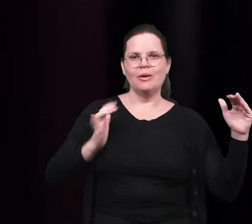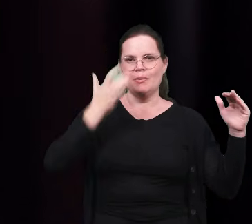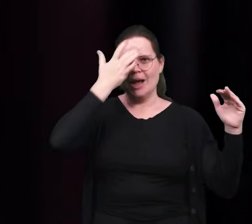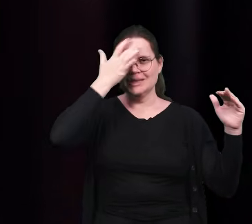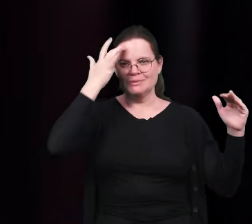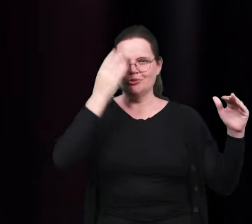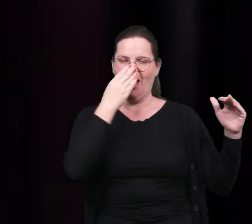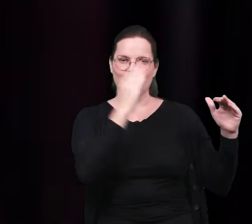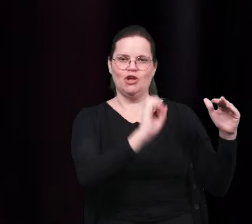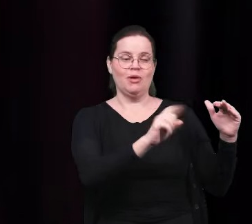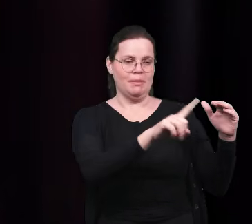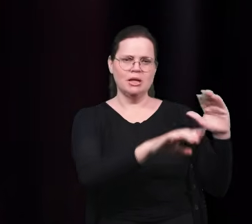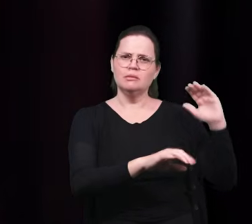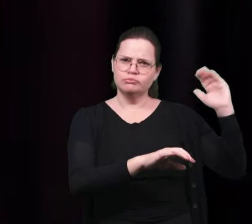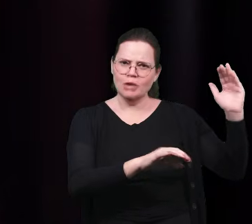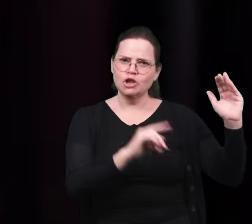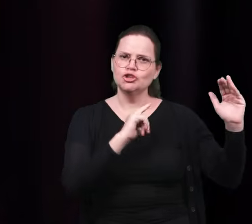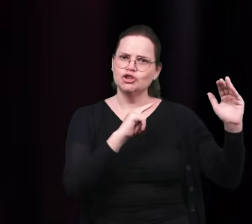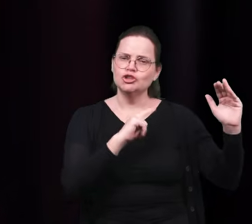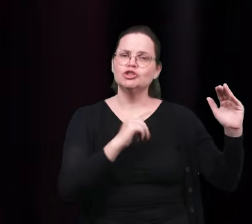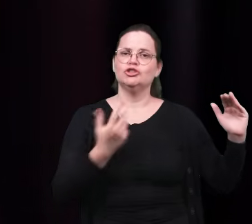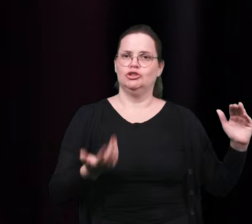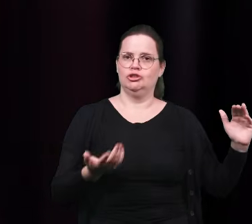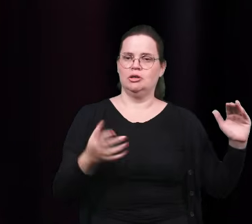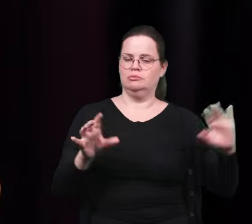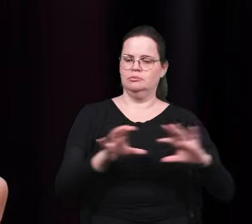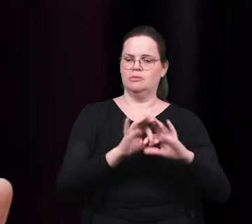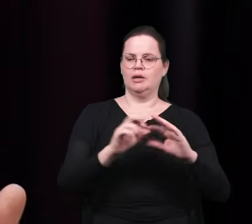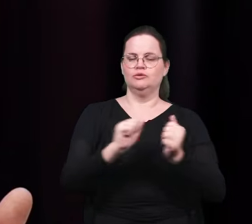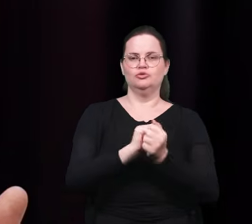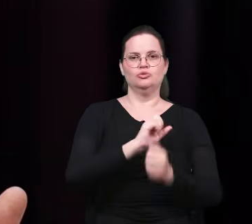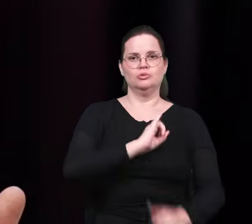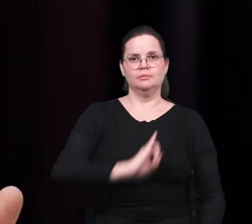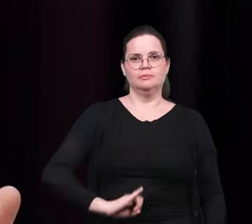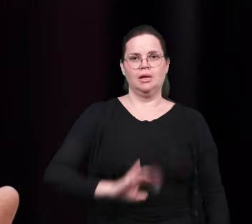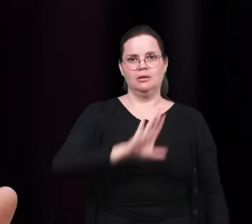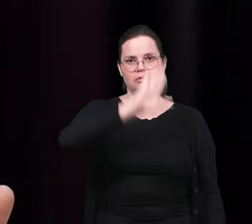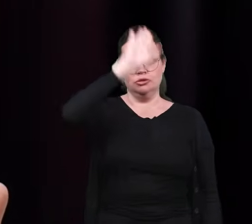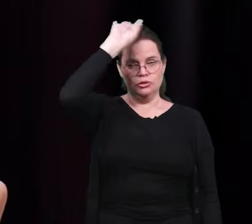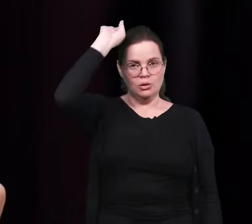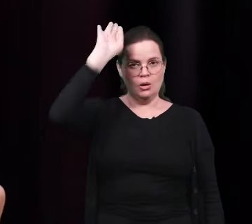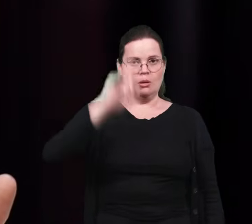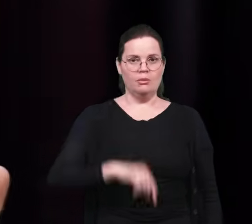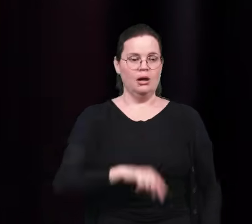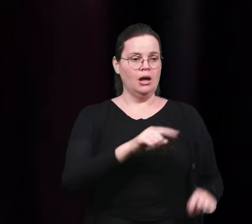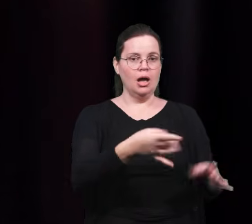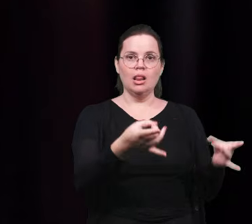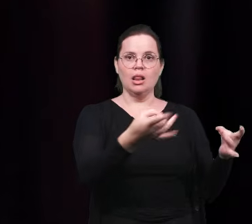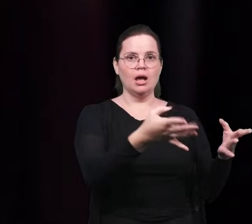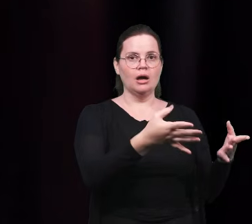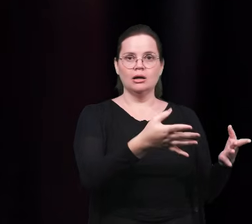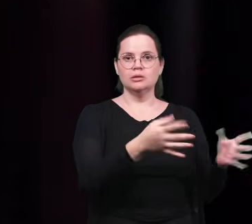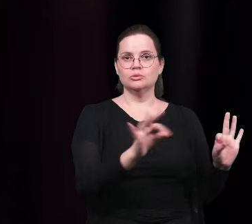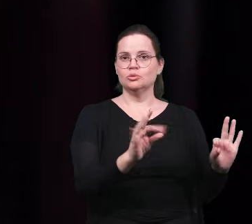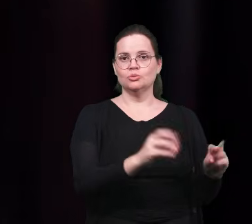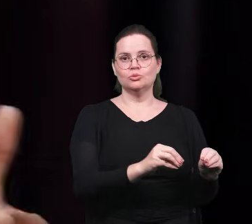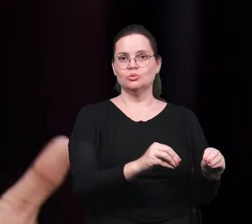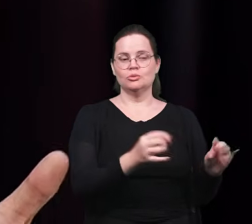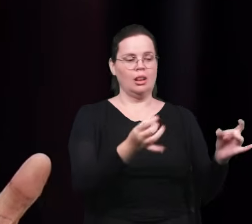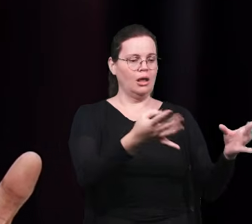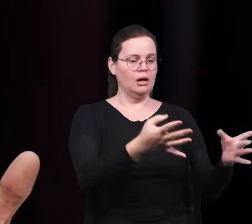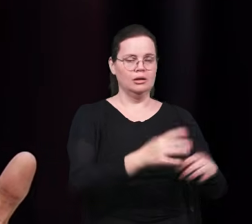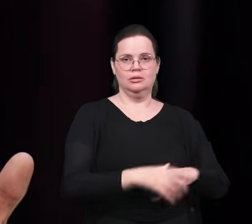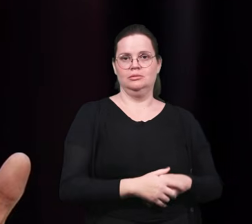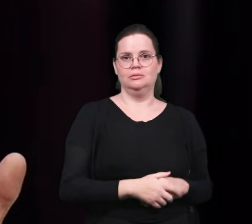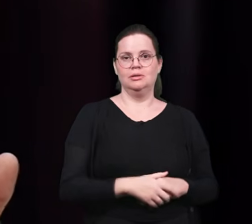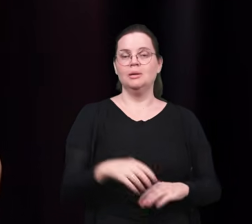pela sociedade, mas ele tinha uma condição elevada em relação aos demais, mas ele deixa tudo quando